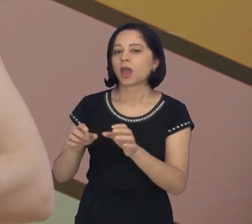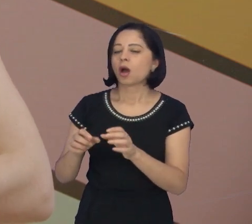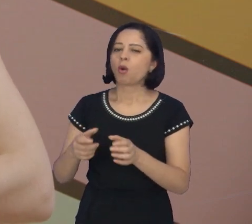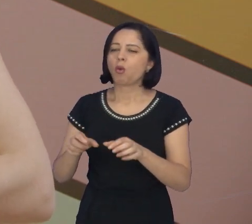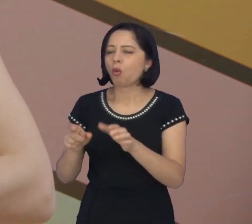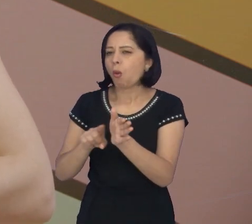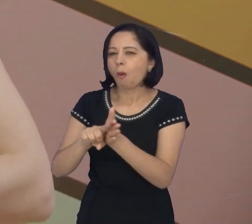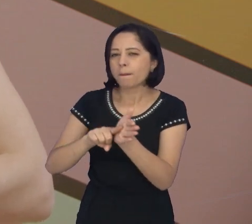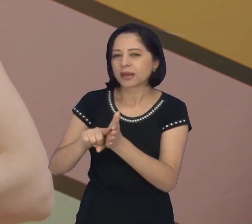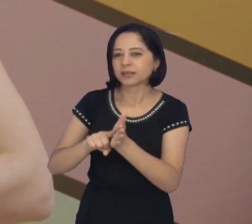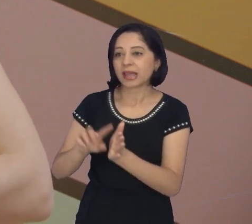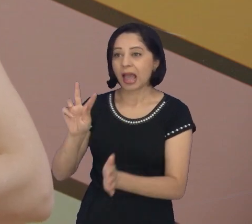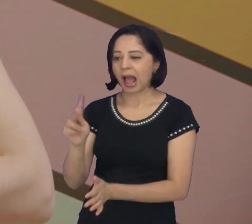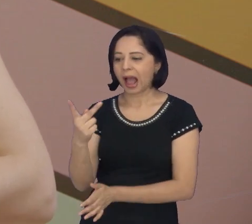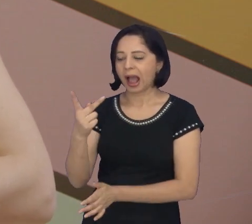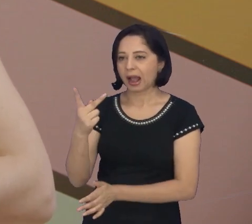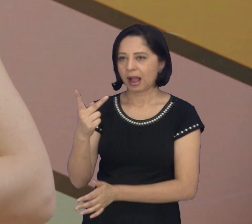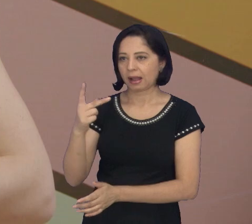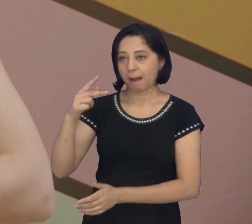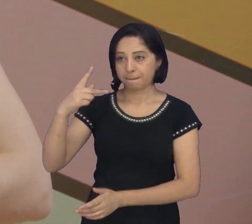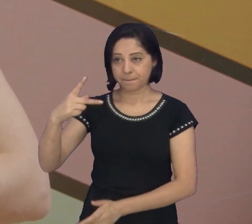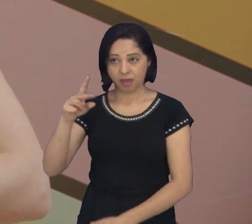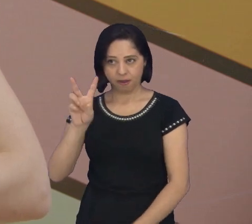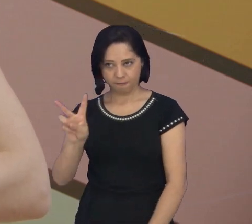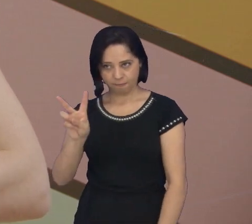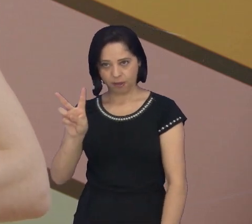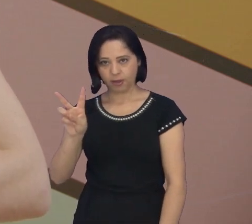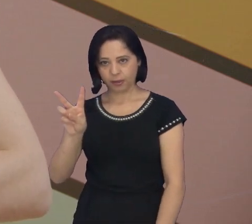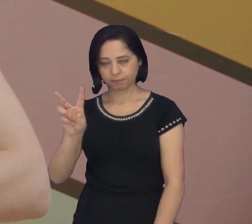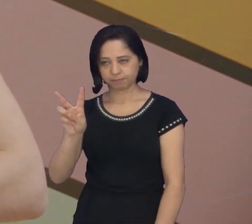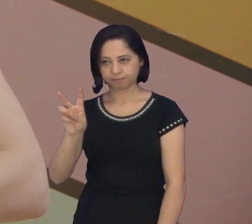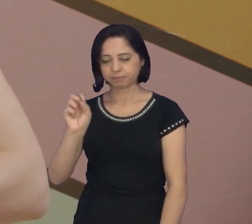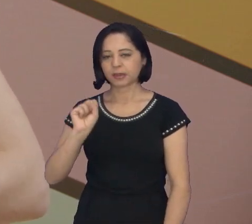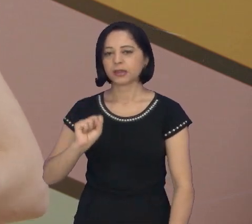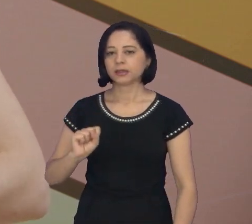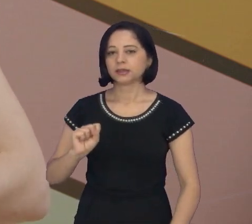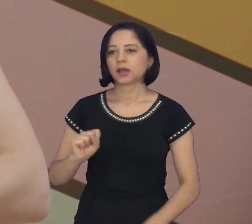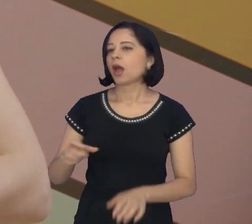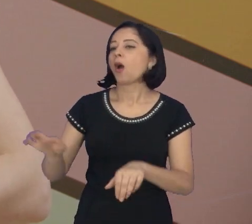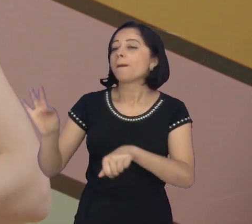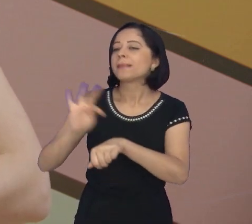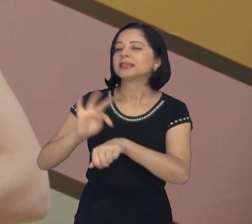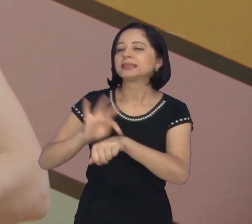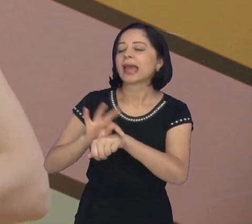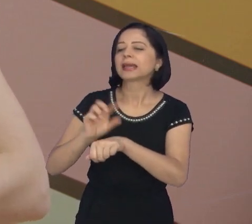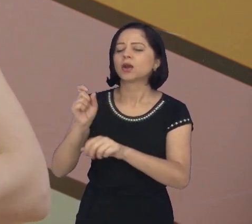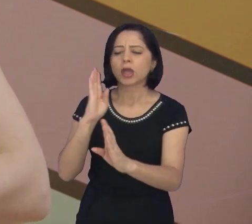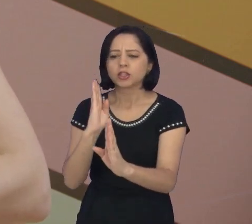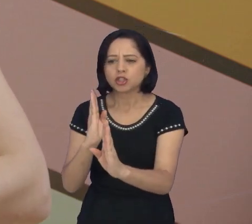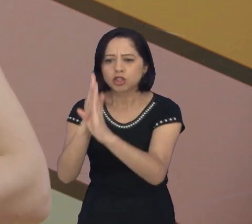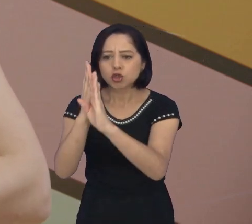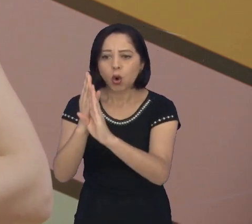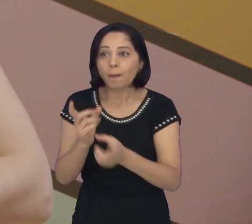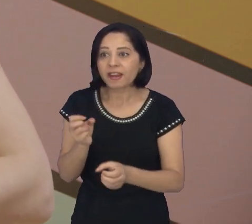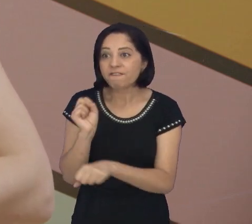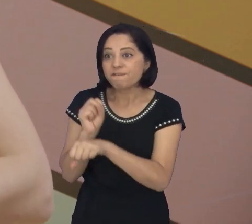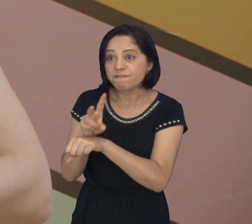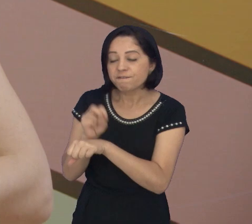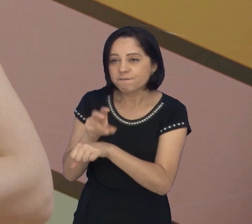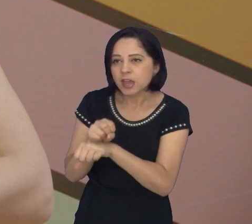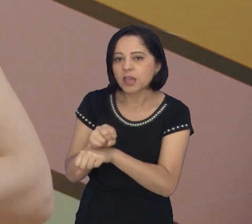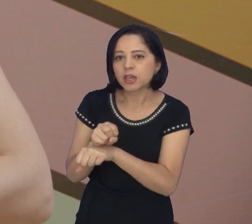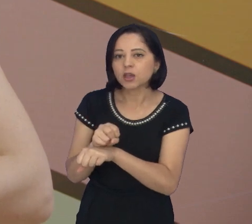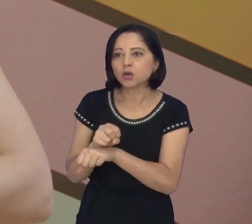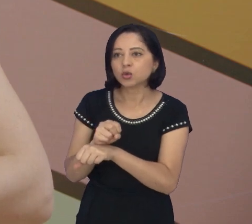pelo HPV, pesquisa do HPV, por PCR ou captura híbrida. É uma técnica que a gente detecta o vírus